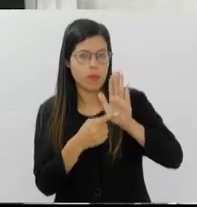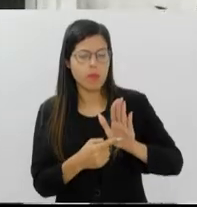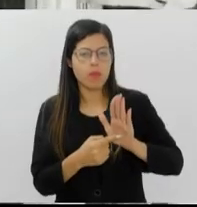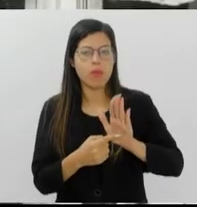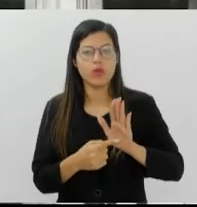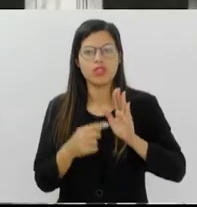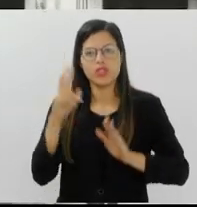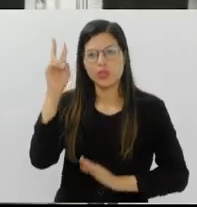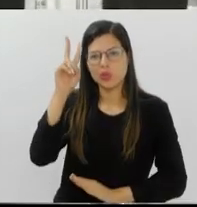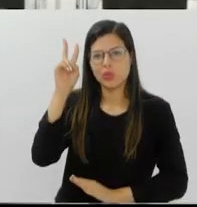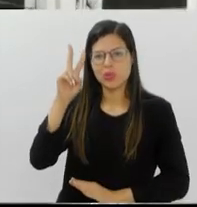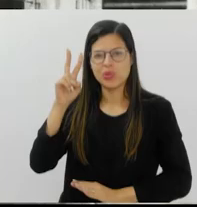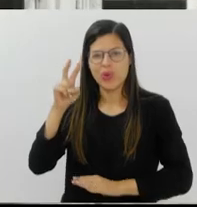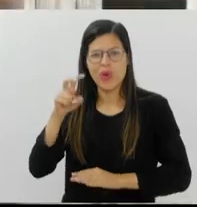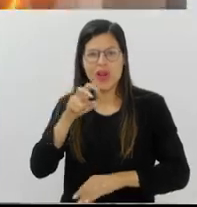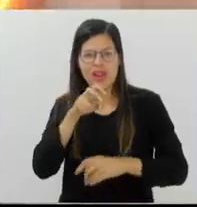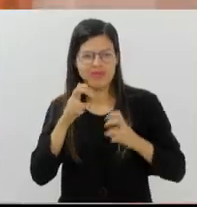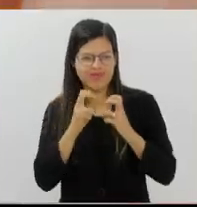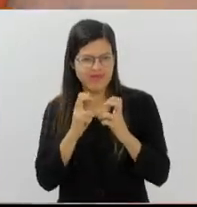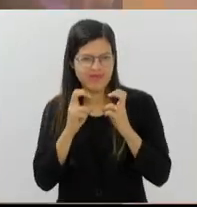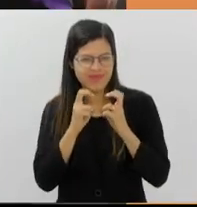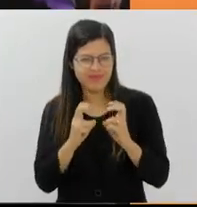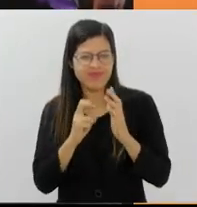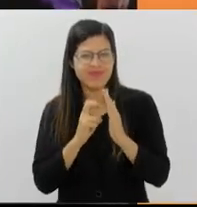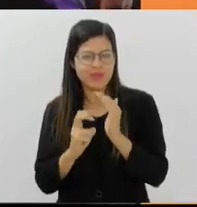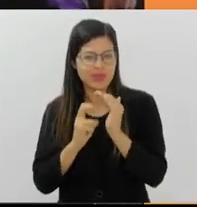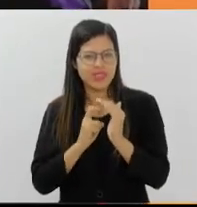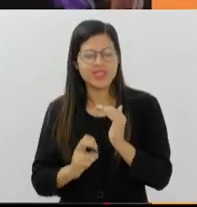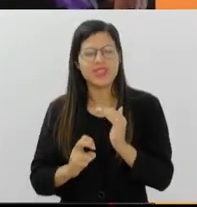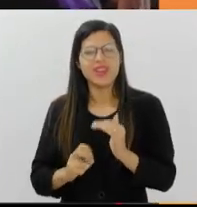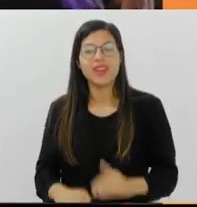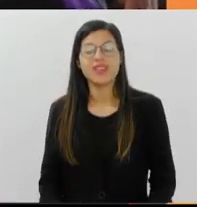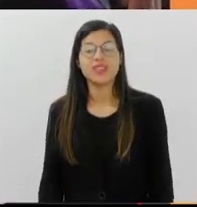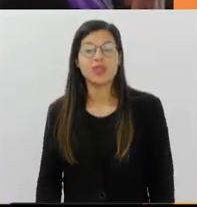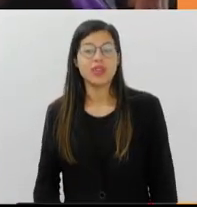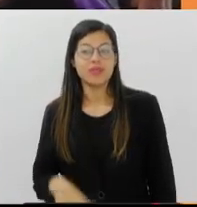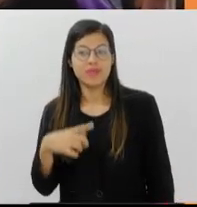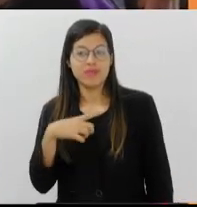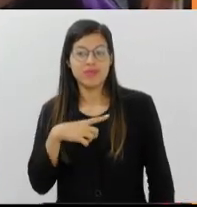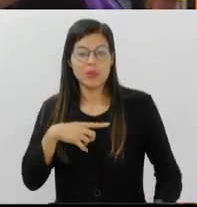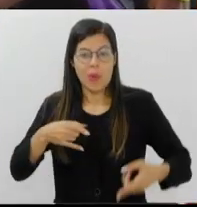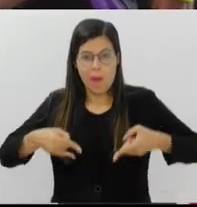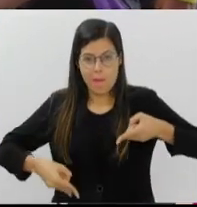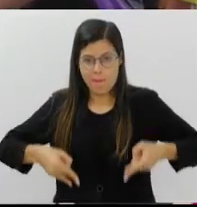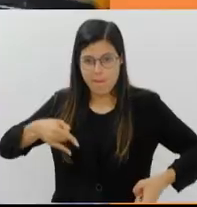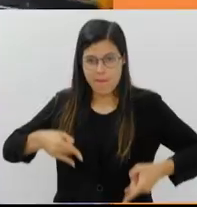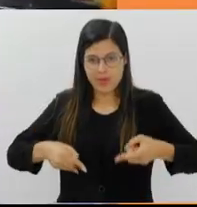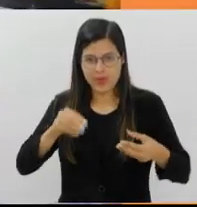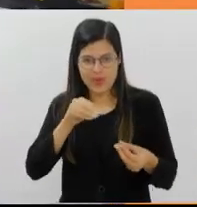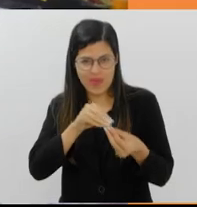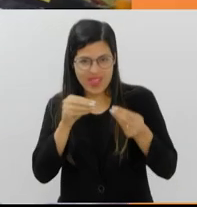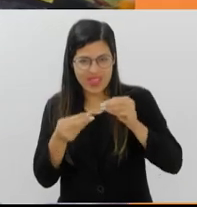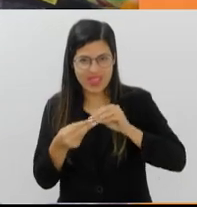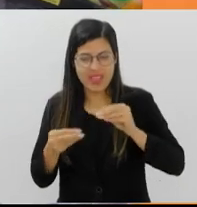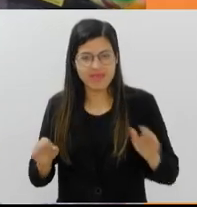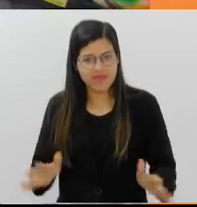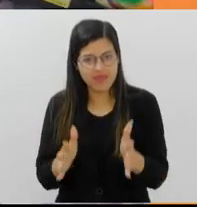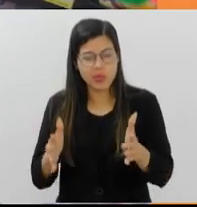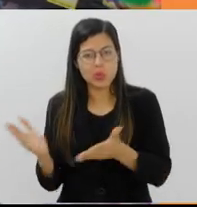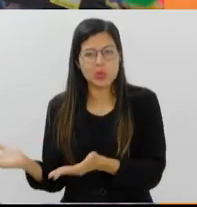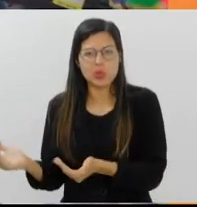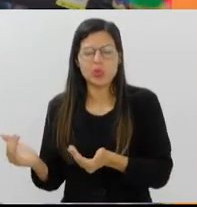dos bondes desde o último século. Torneio de robótica com peças de Lego incentiva jovens a buscar